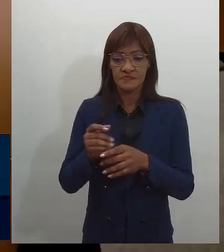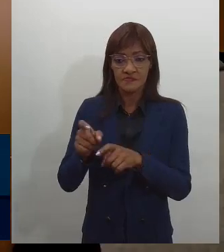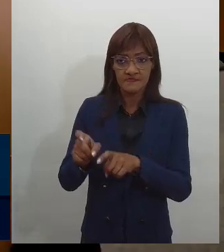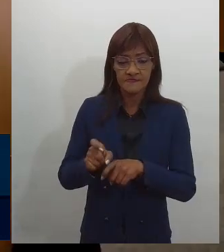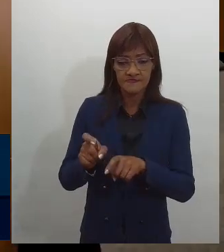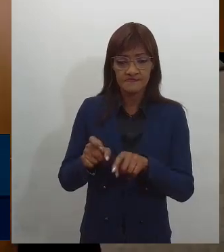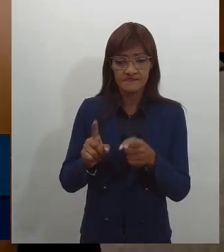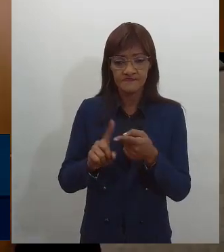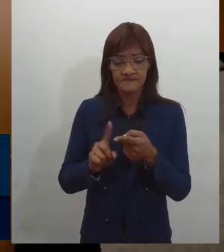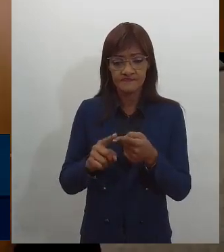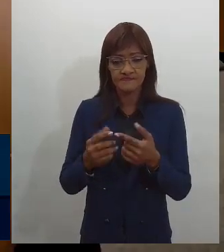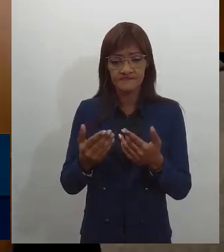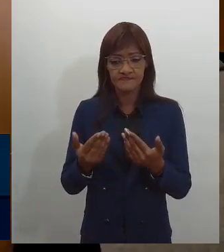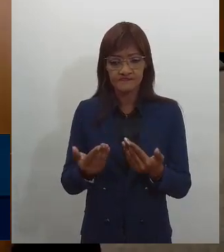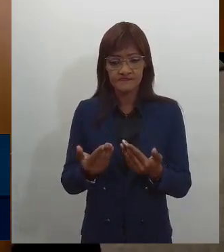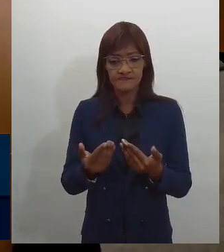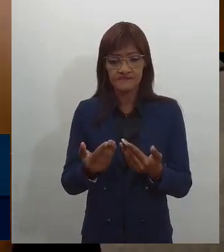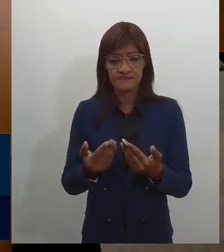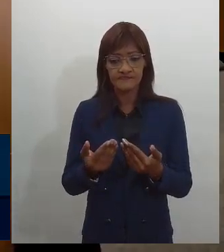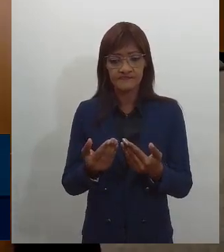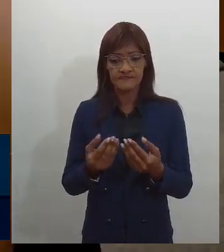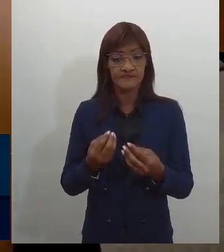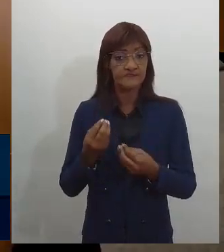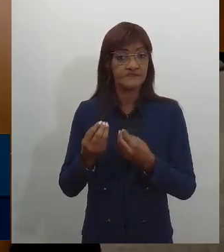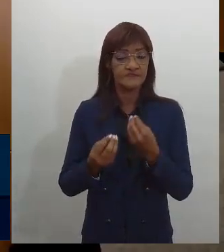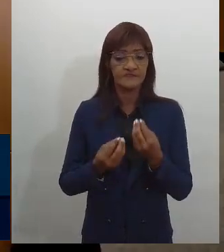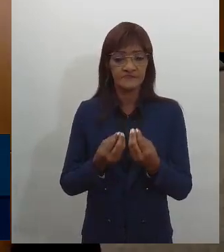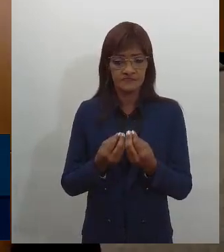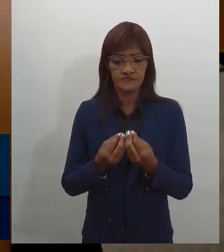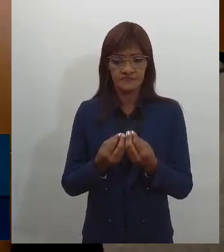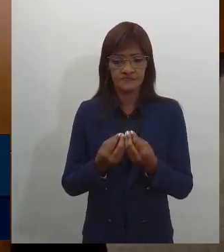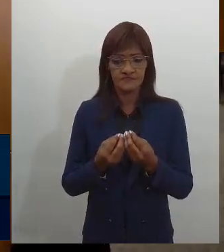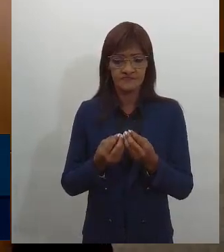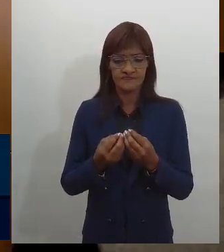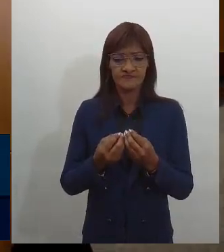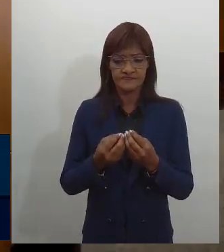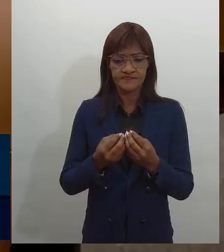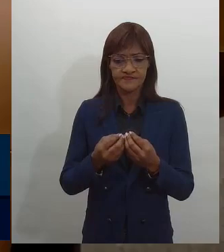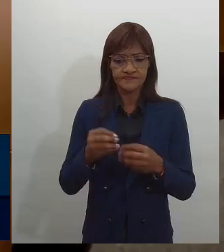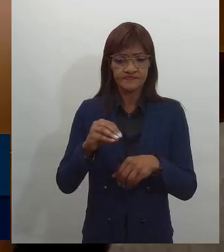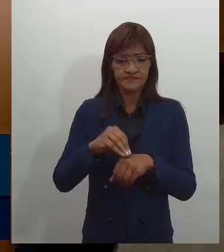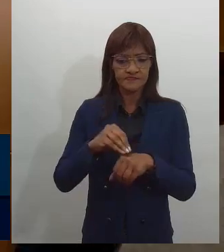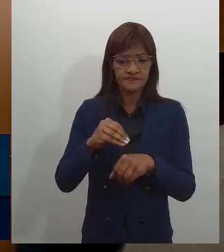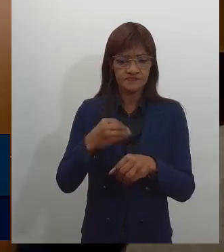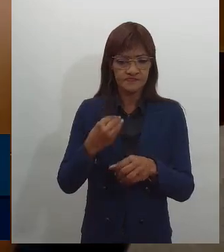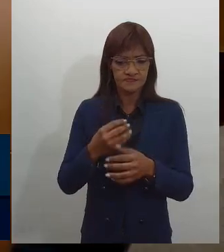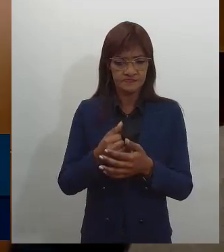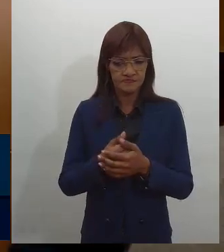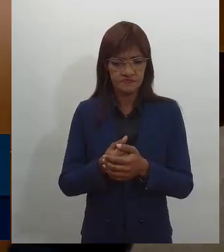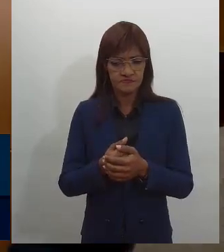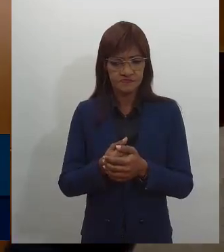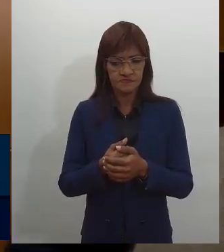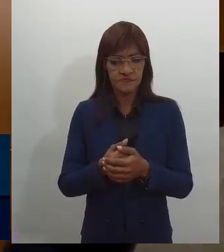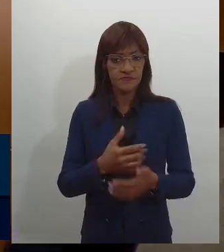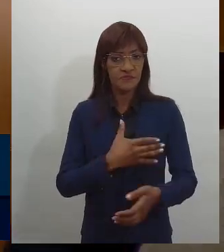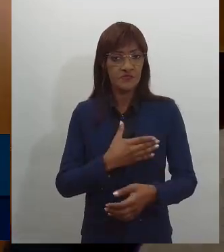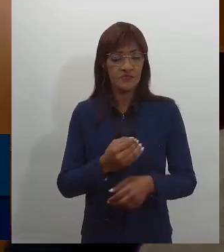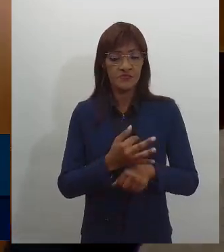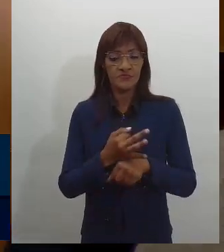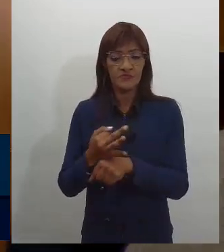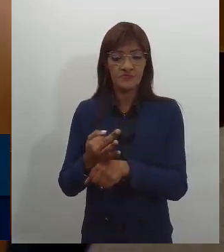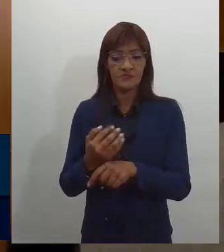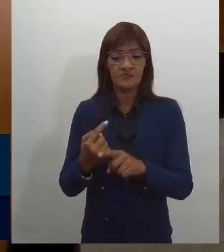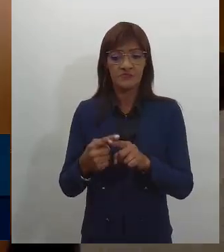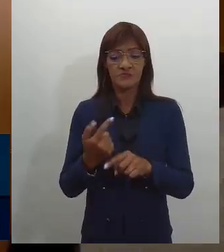mãe me mandou uma mensagem ontem, falando que não estava mandando os filhos para a escola porque não estava tendo água para poder dar banho nas crianças.